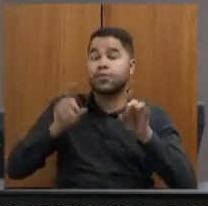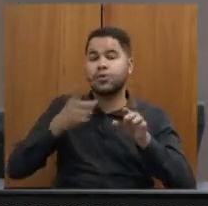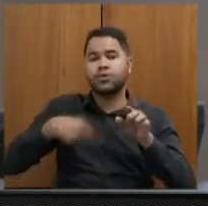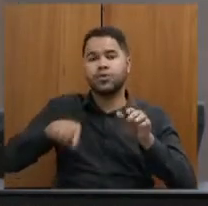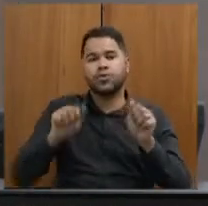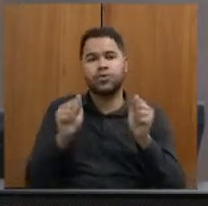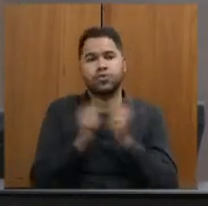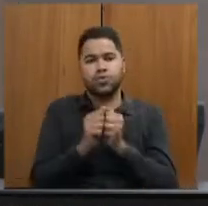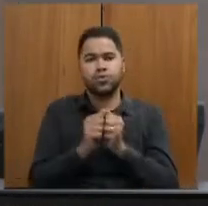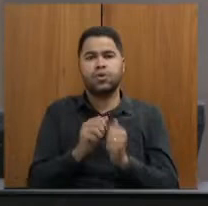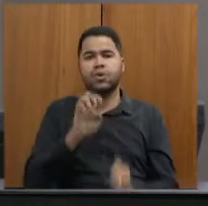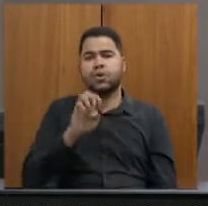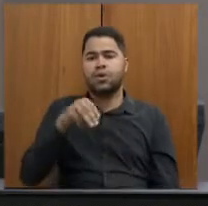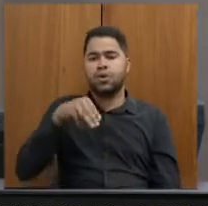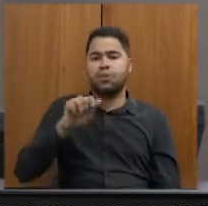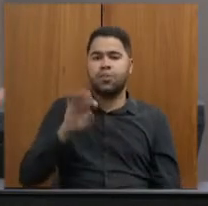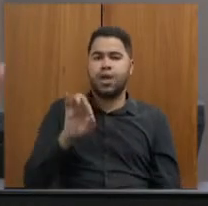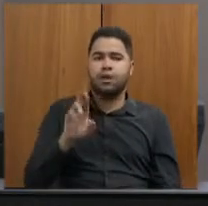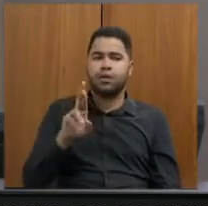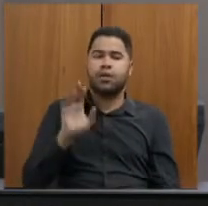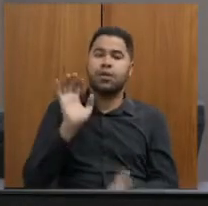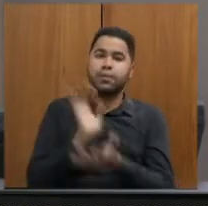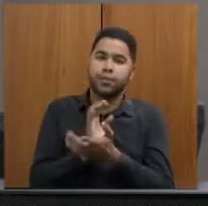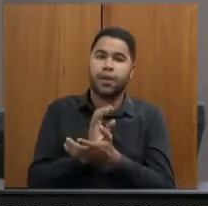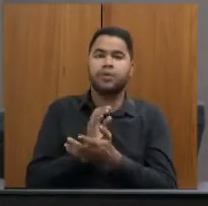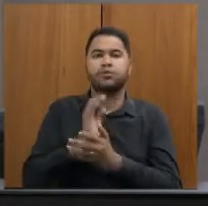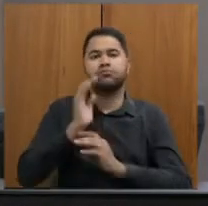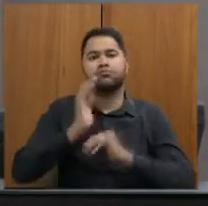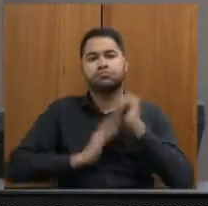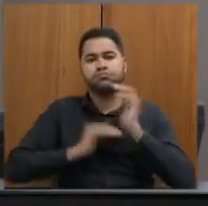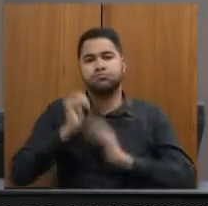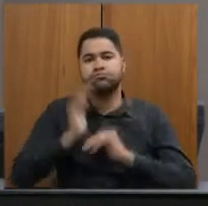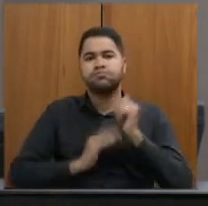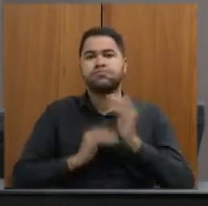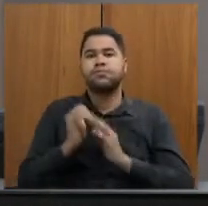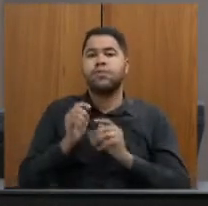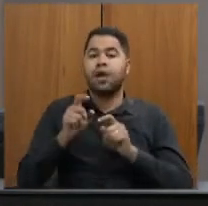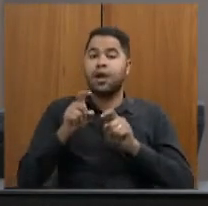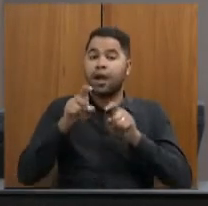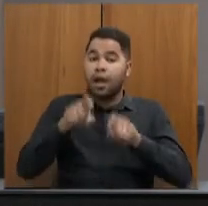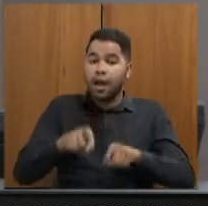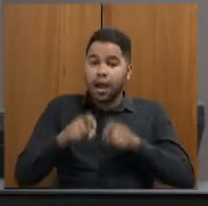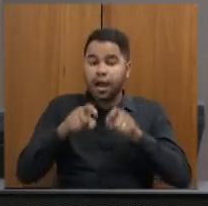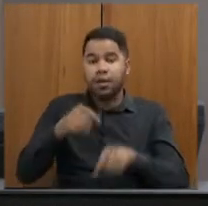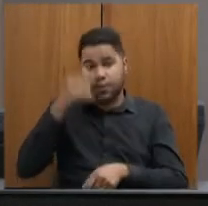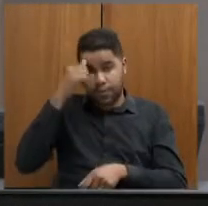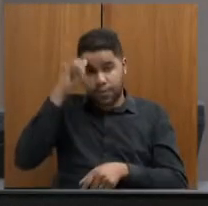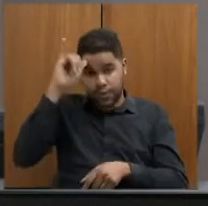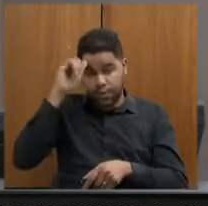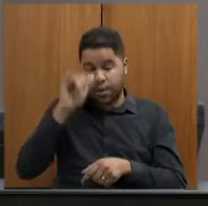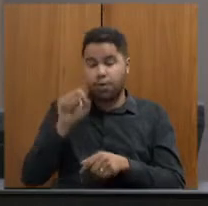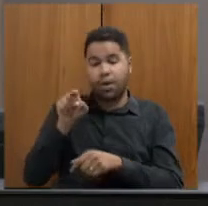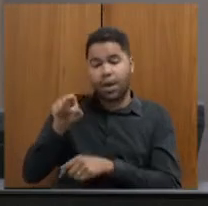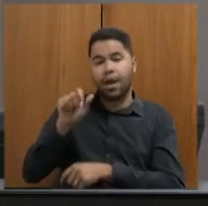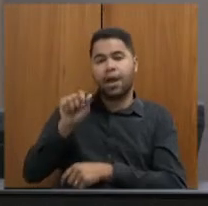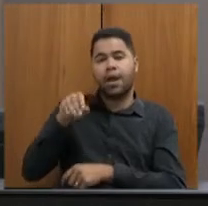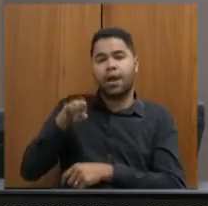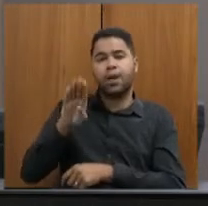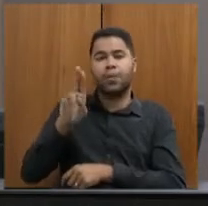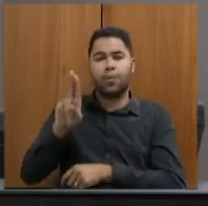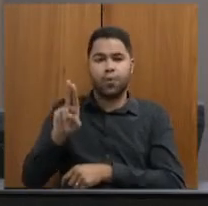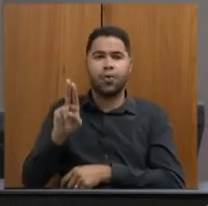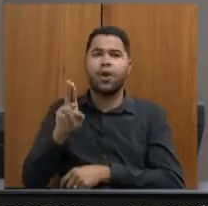parceria com Emater e a parte da prática de processo agropecuária ligada Umbu e atendendo ao programa de fruticultura